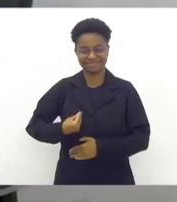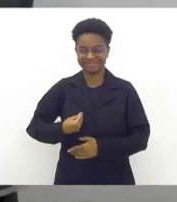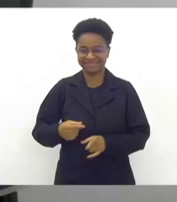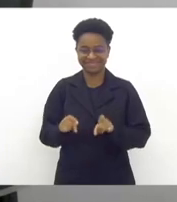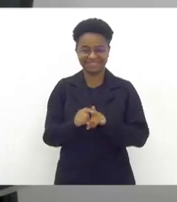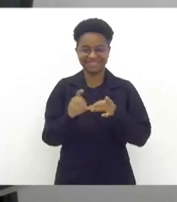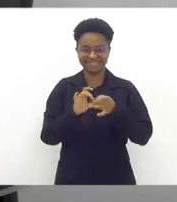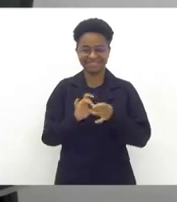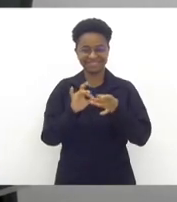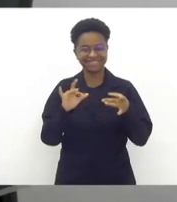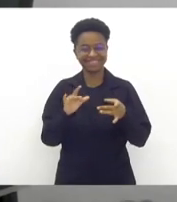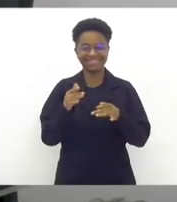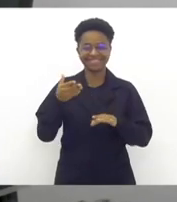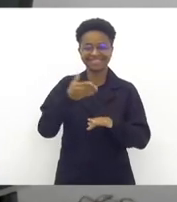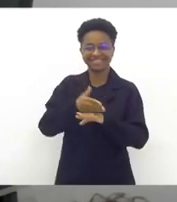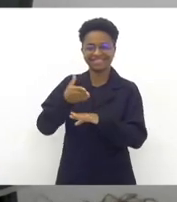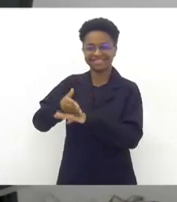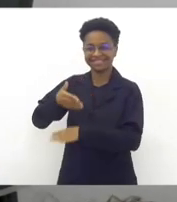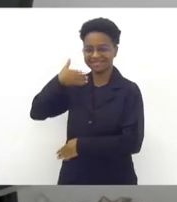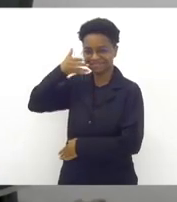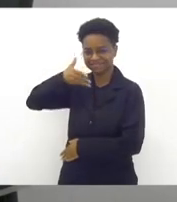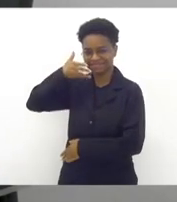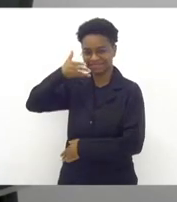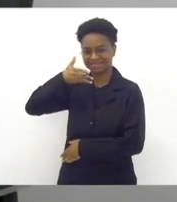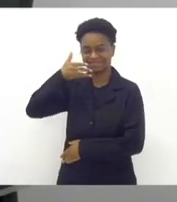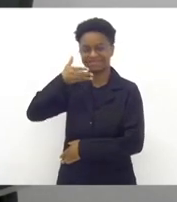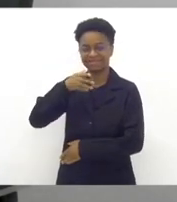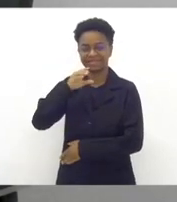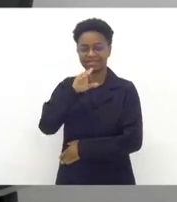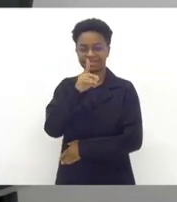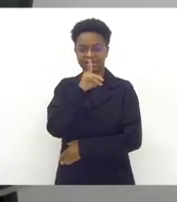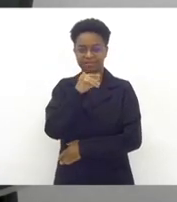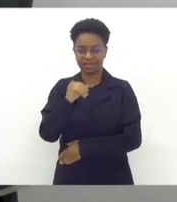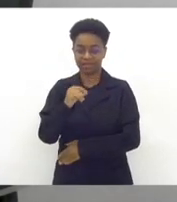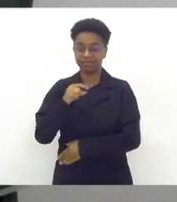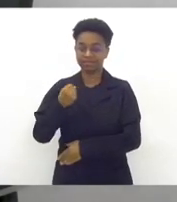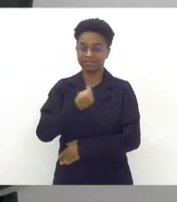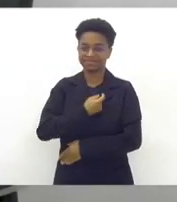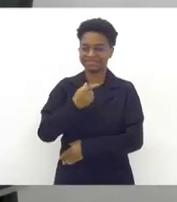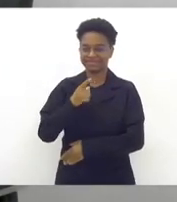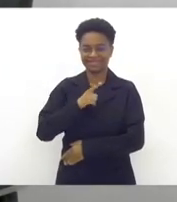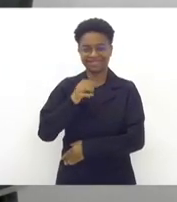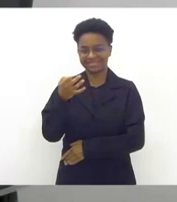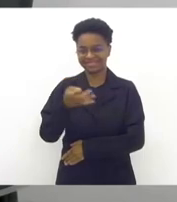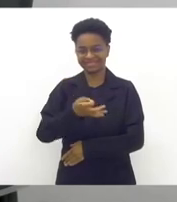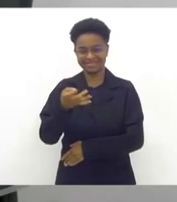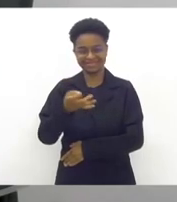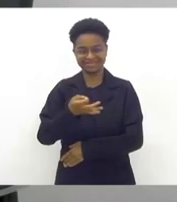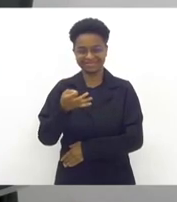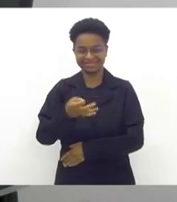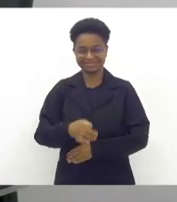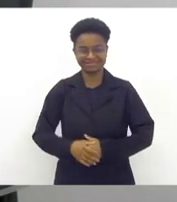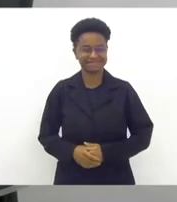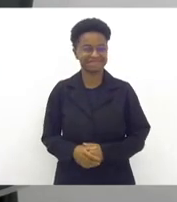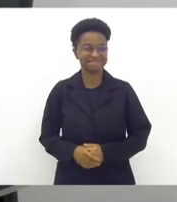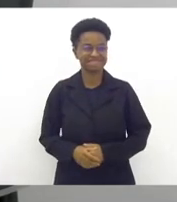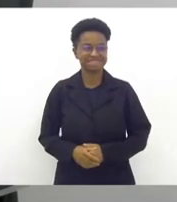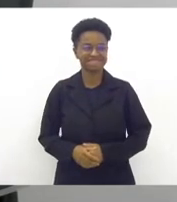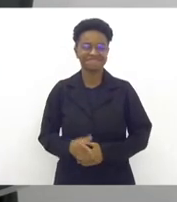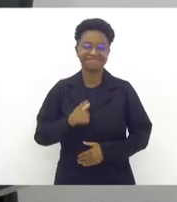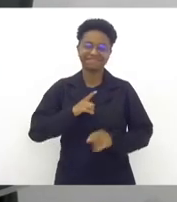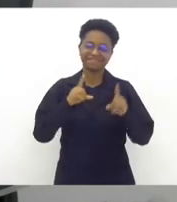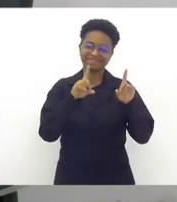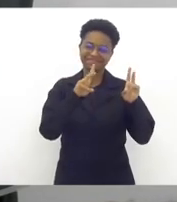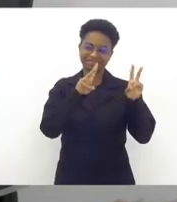disposição para vir dar o seu depoimento na CPI. A gente tem certeza que diante de uma